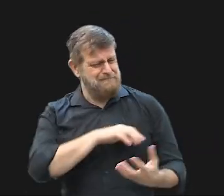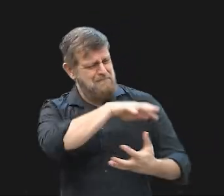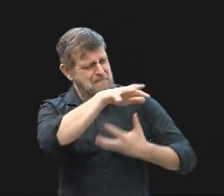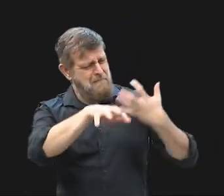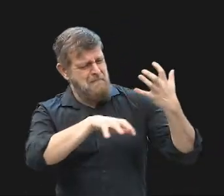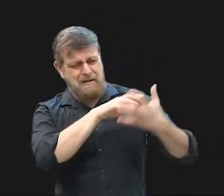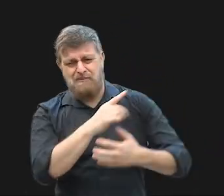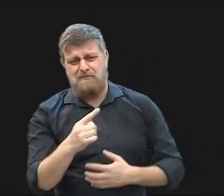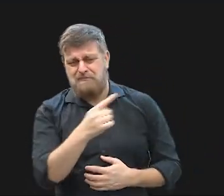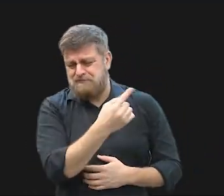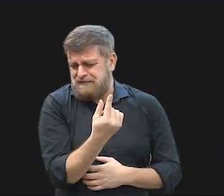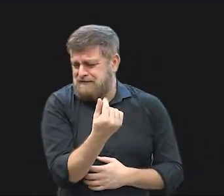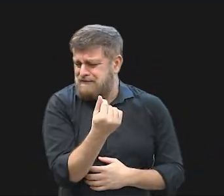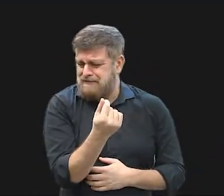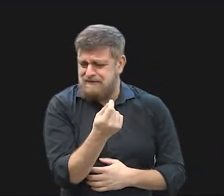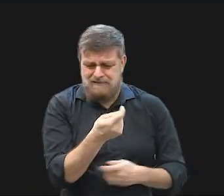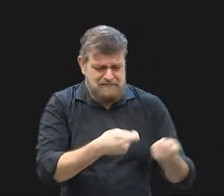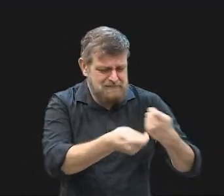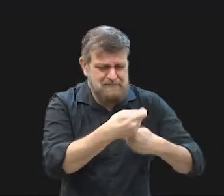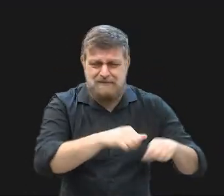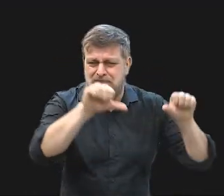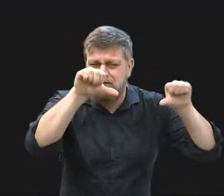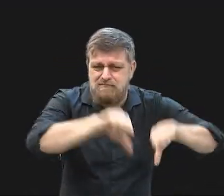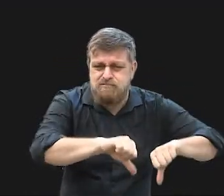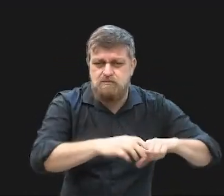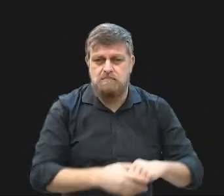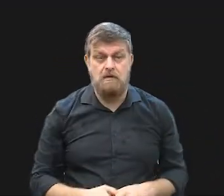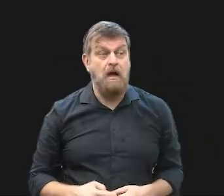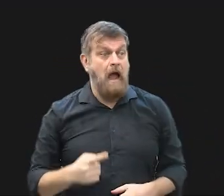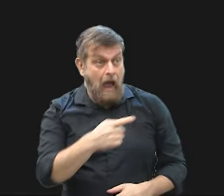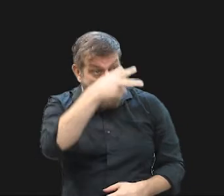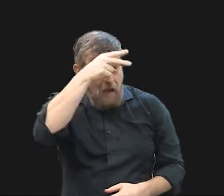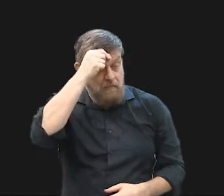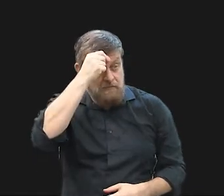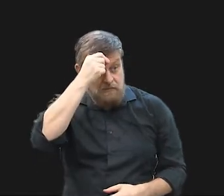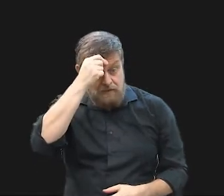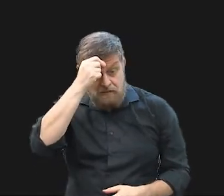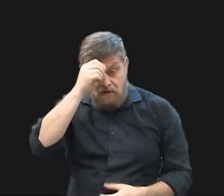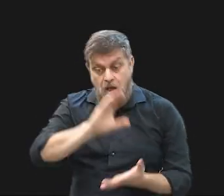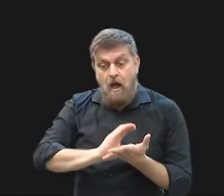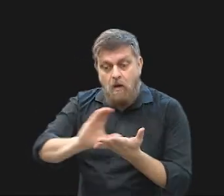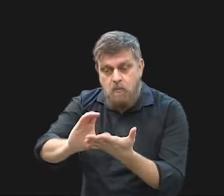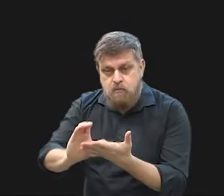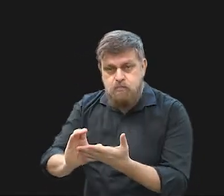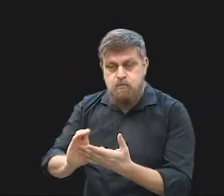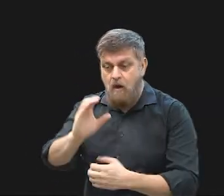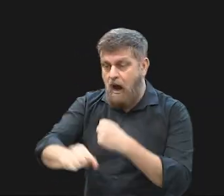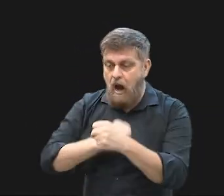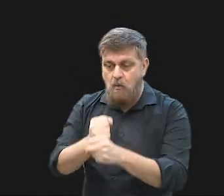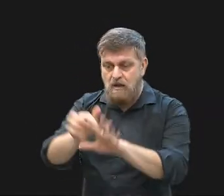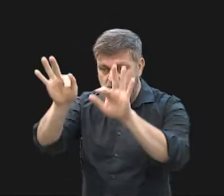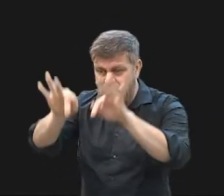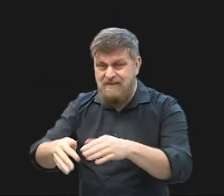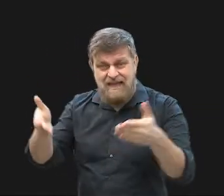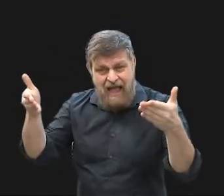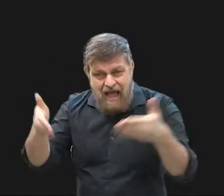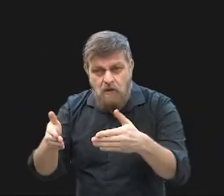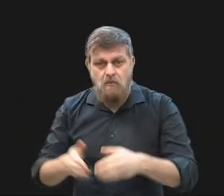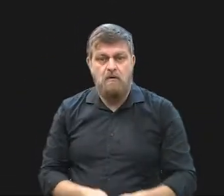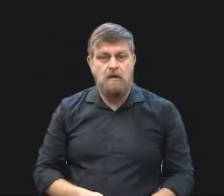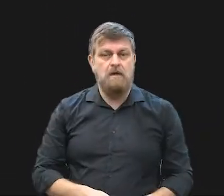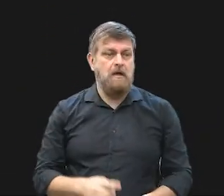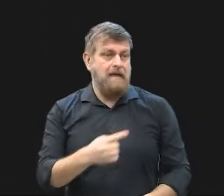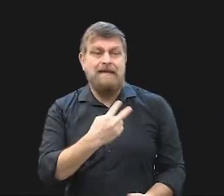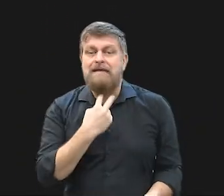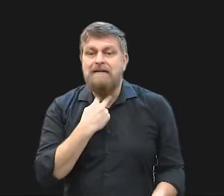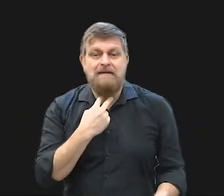desorganização financeira por parte da prefeitura, que ele devolva até o final desse ano. Isso é uma coisa justa, uma coisa clara. Ele